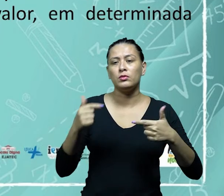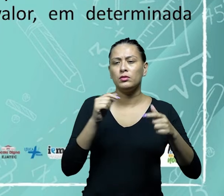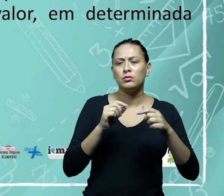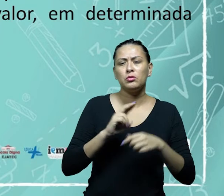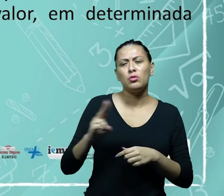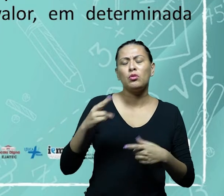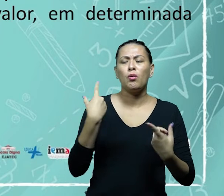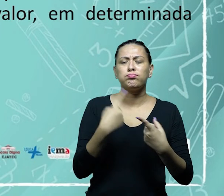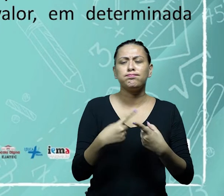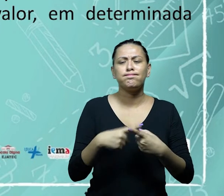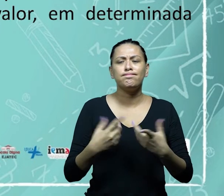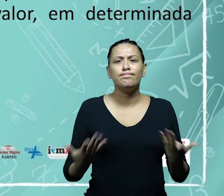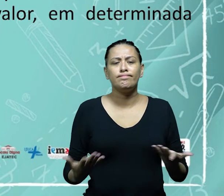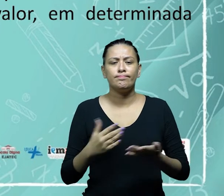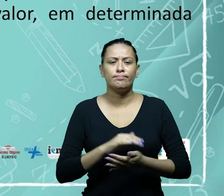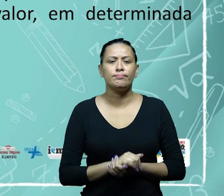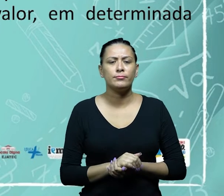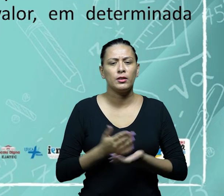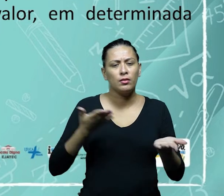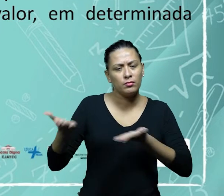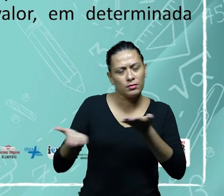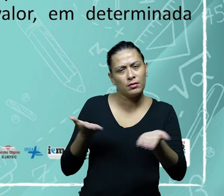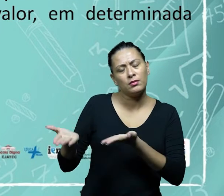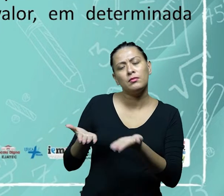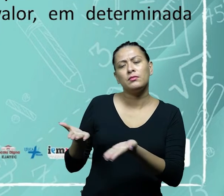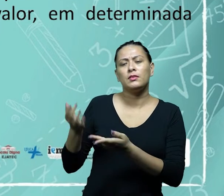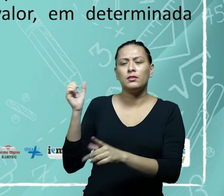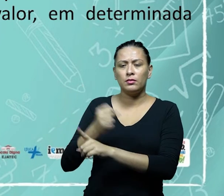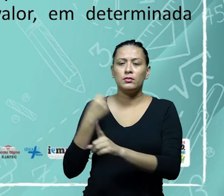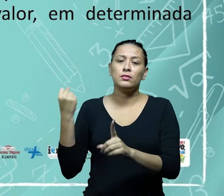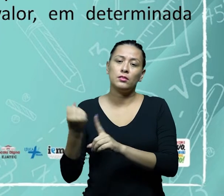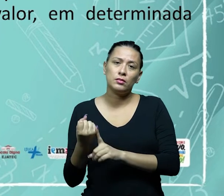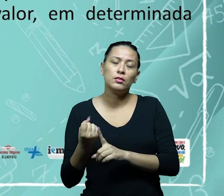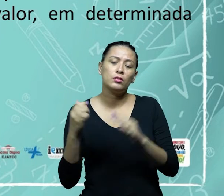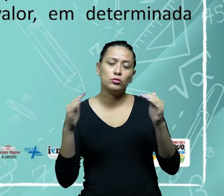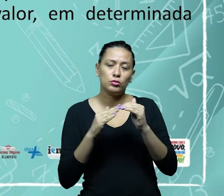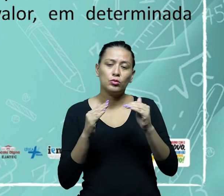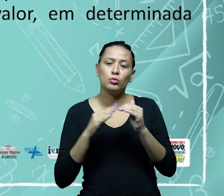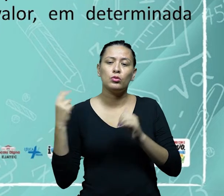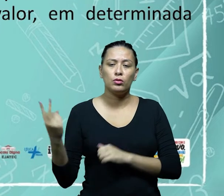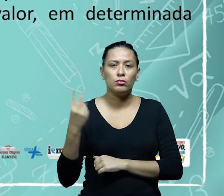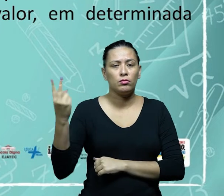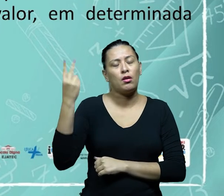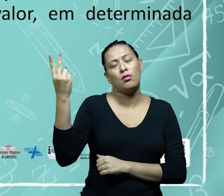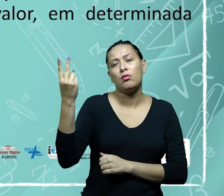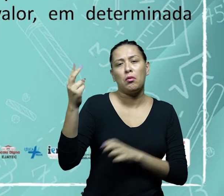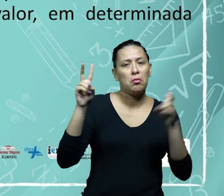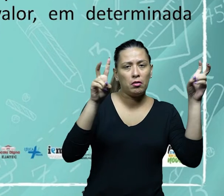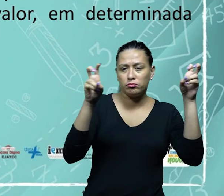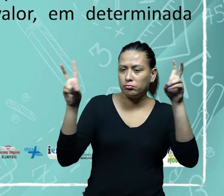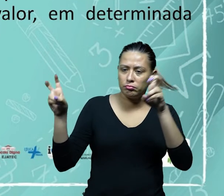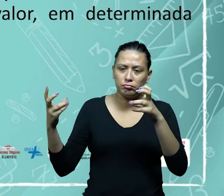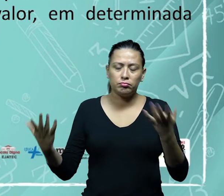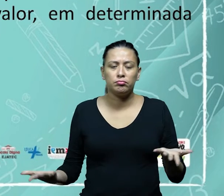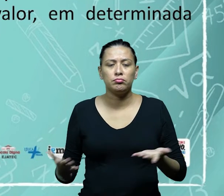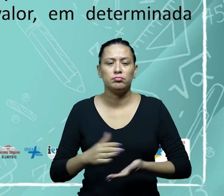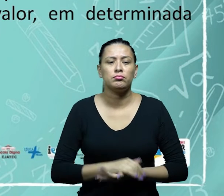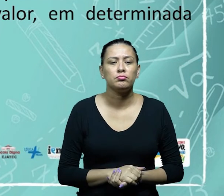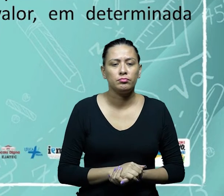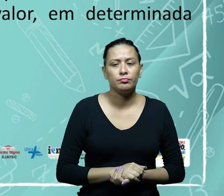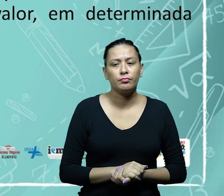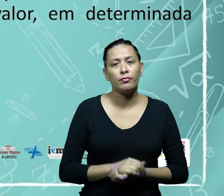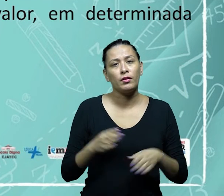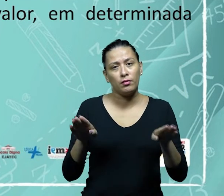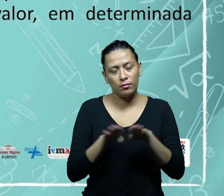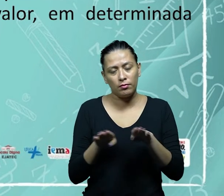direito em vigor Ou posso esse nome por atribuir a forma né é a forma o tratamento dado pela sociedade a